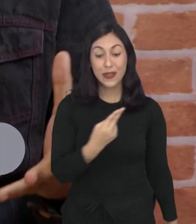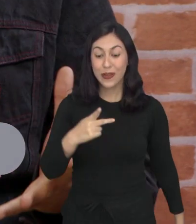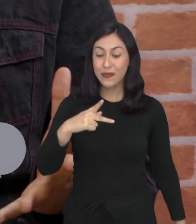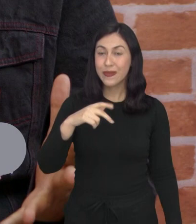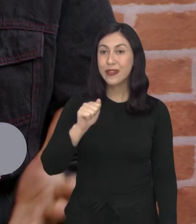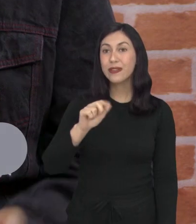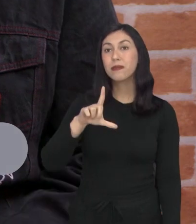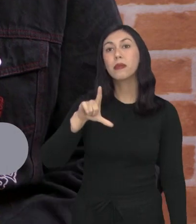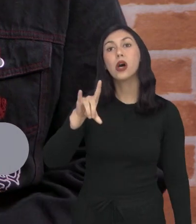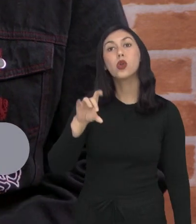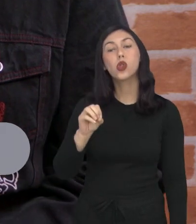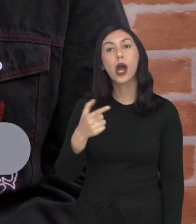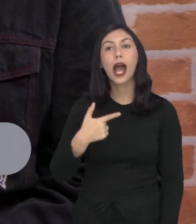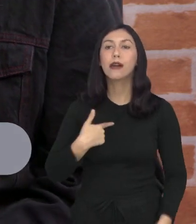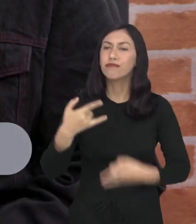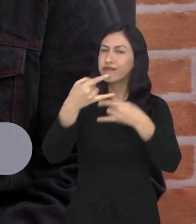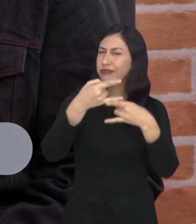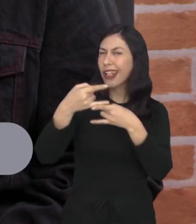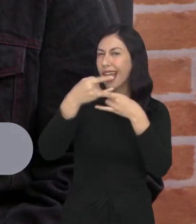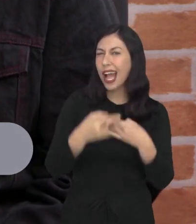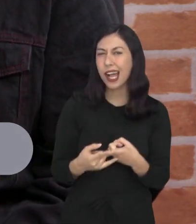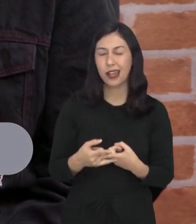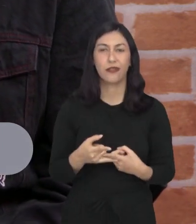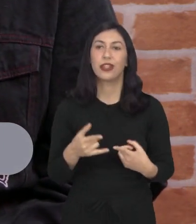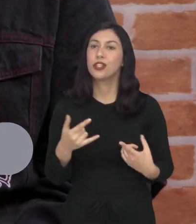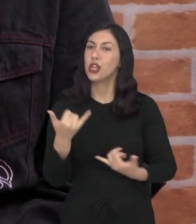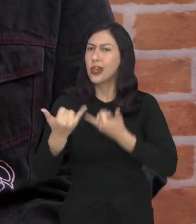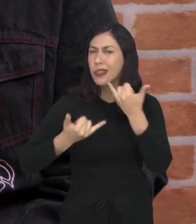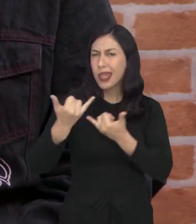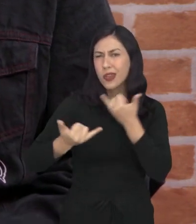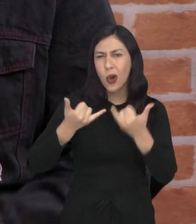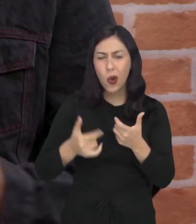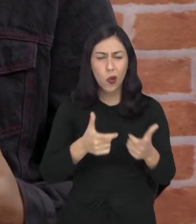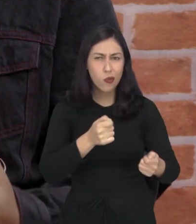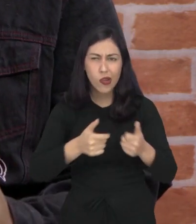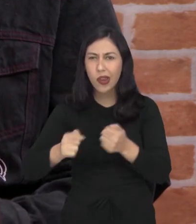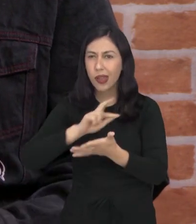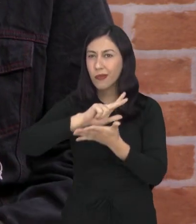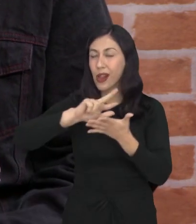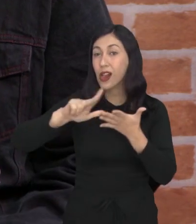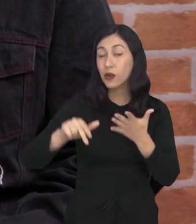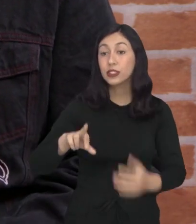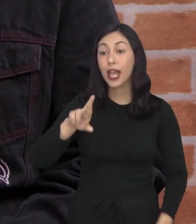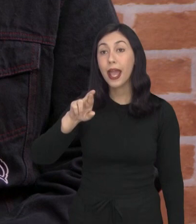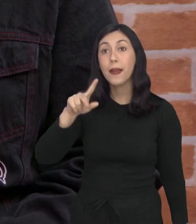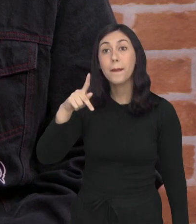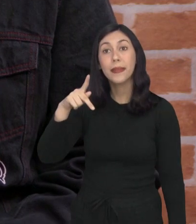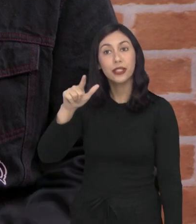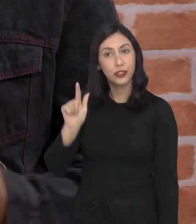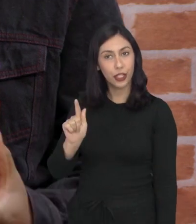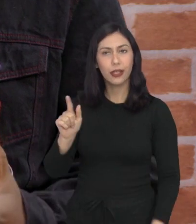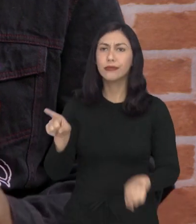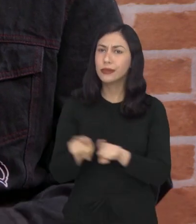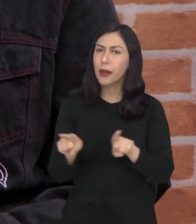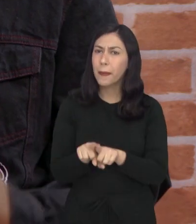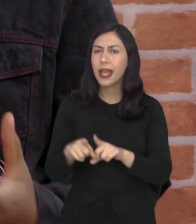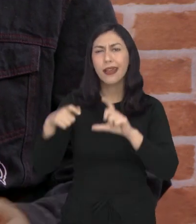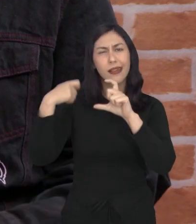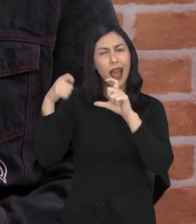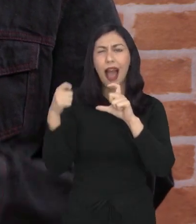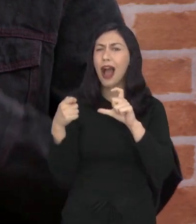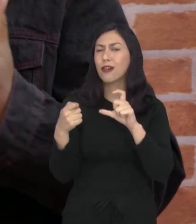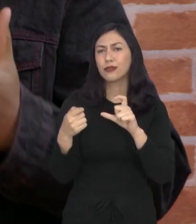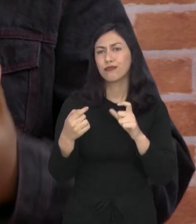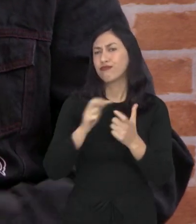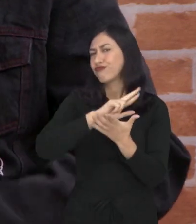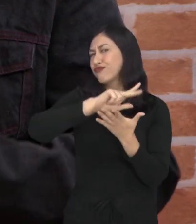Meu nome é Paulo Gabriel, eu faço lives, jogo RPG na Twitch, depois a gente vai falar um pouquinho mais sobre RPG. Também gravo vídeos sobre